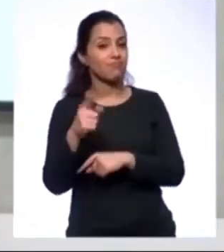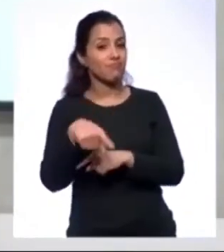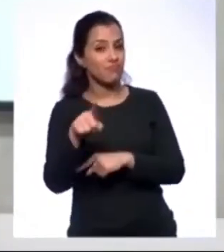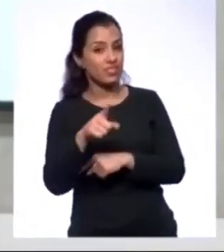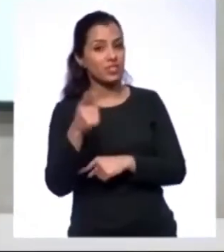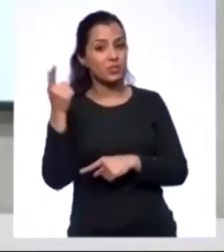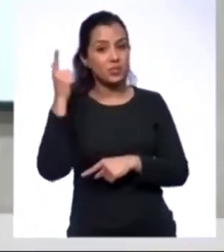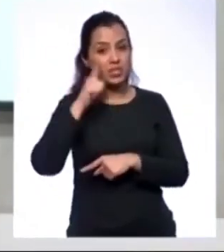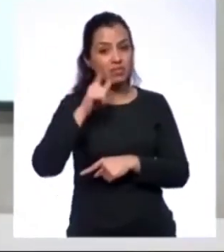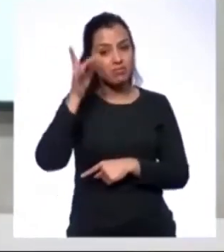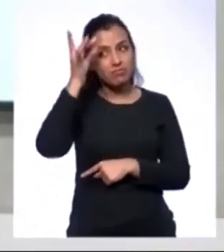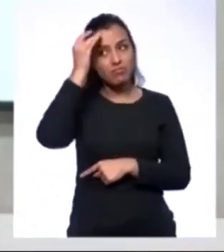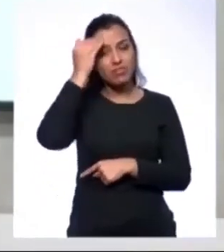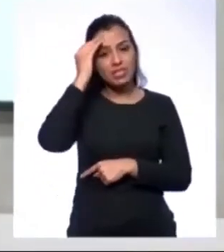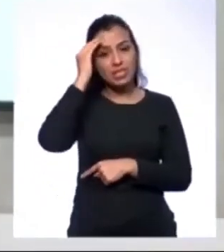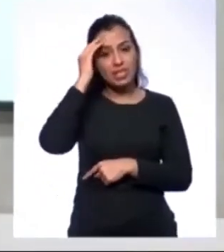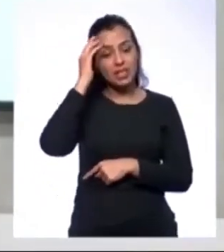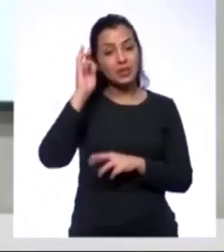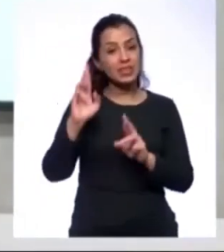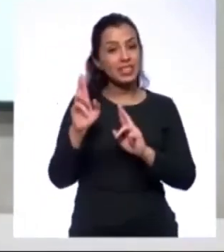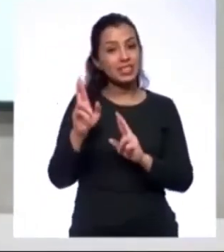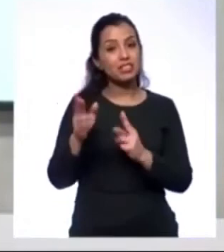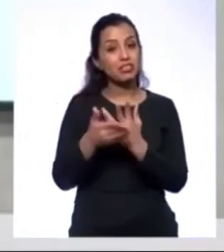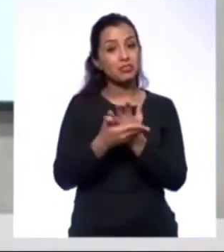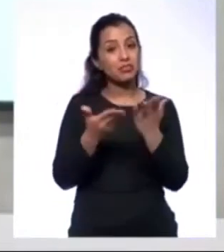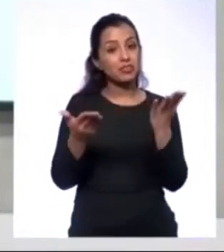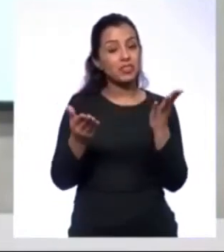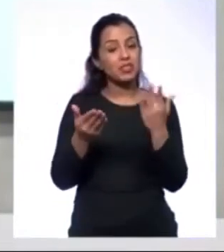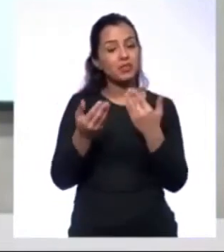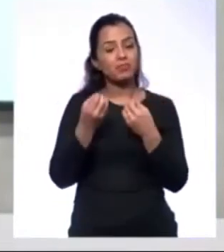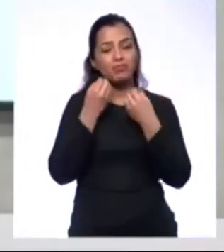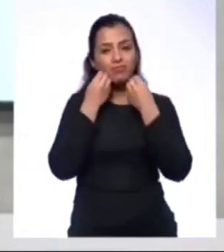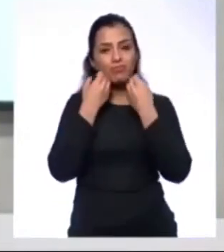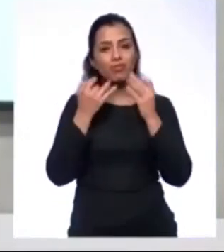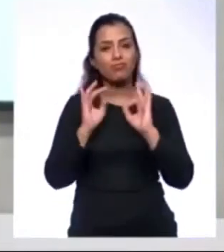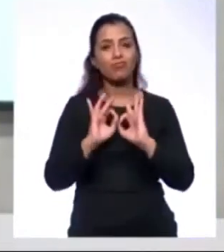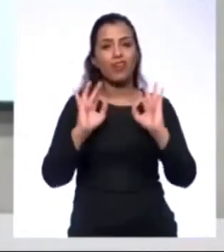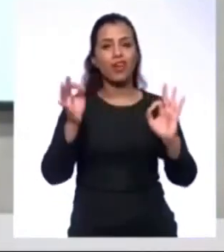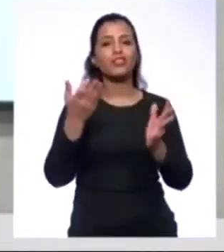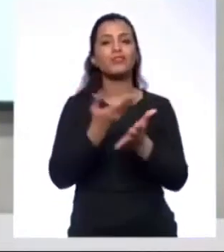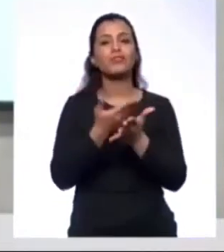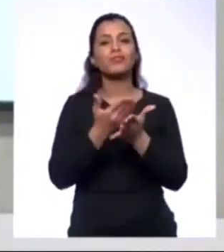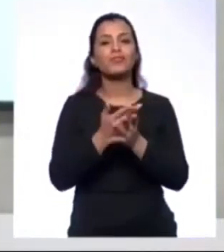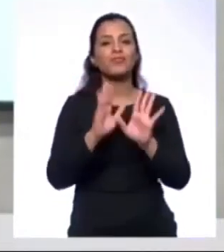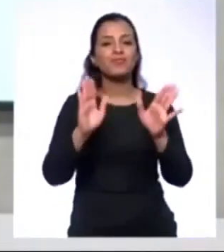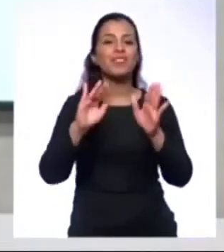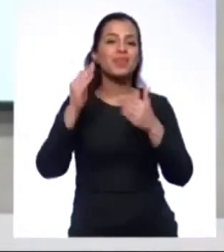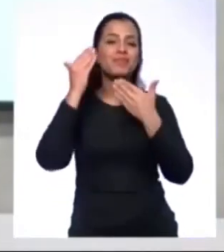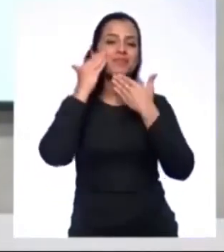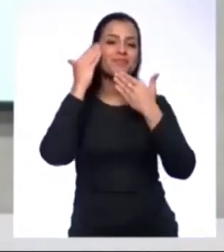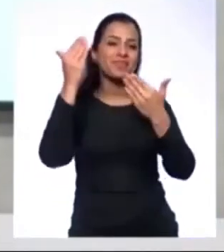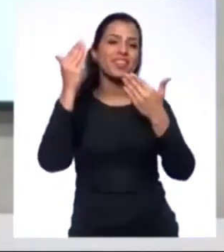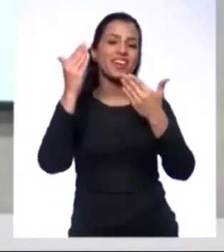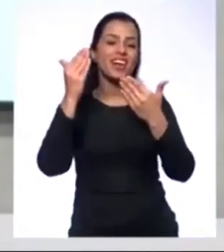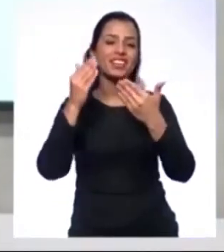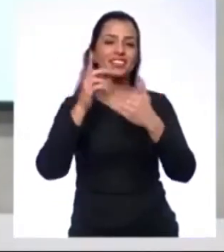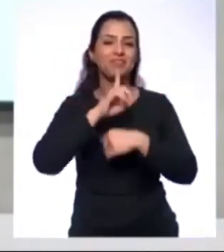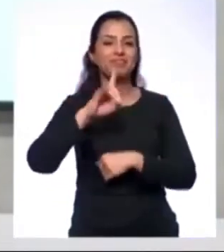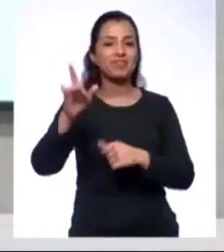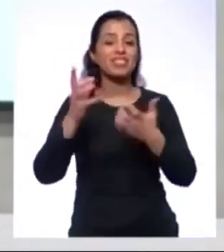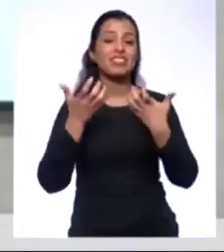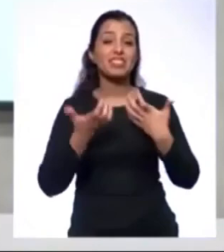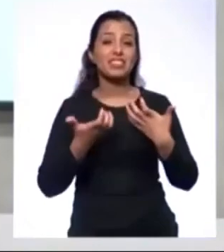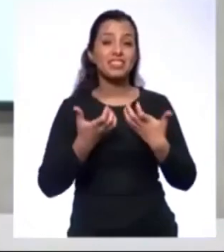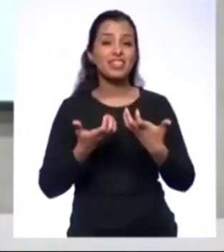ajudado vocês desejo a vocês aí corte nos estudos tá bom Valeu galera se Deus